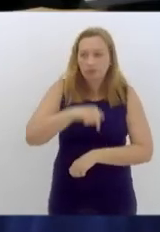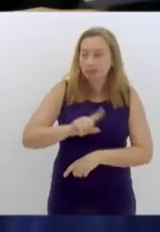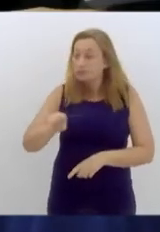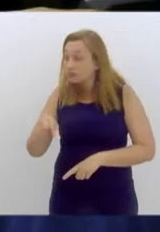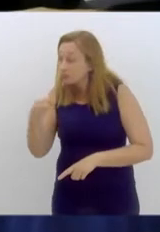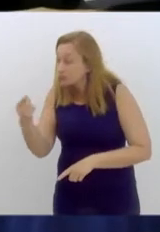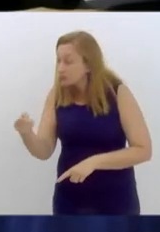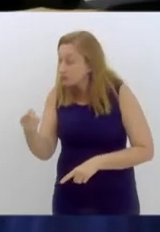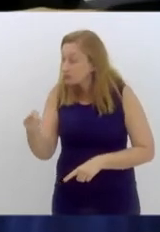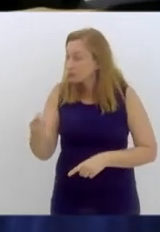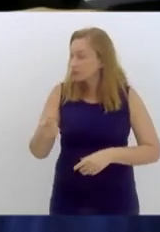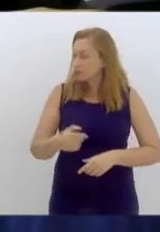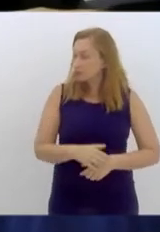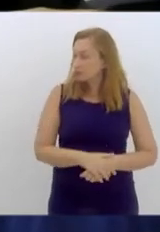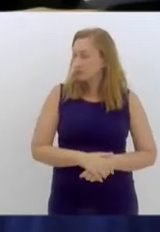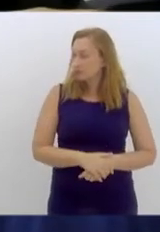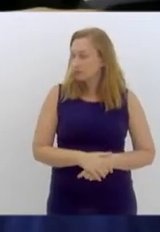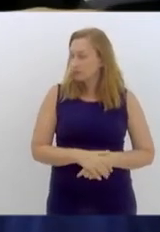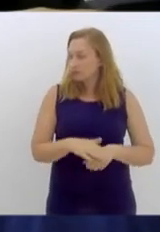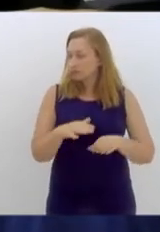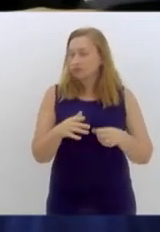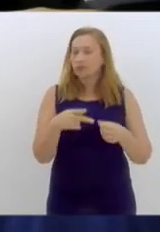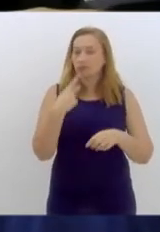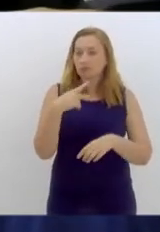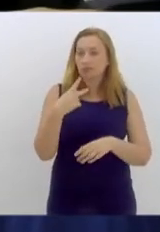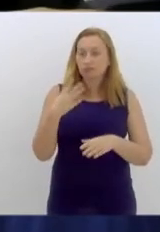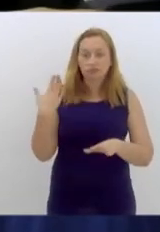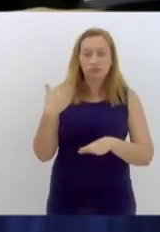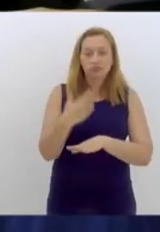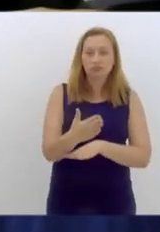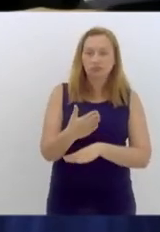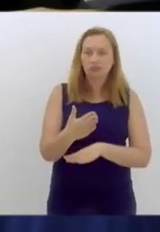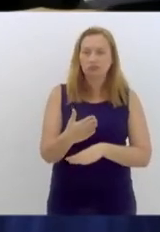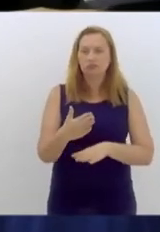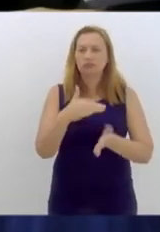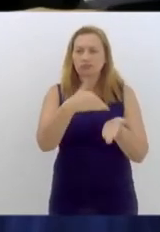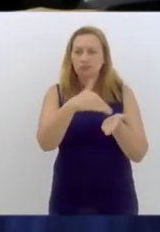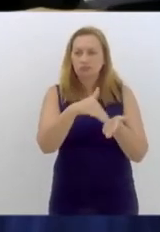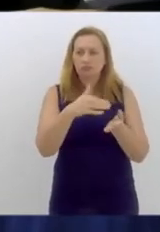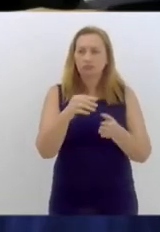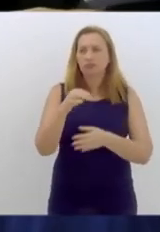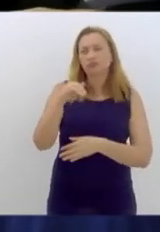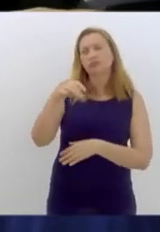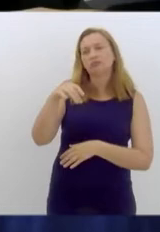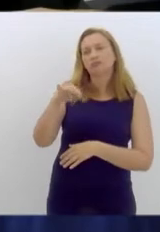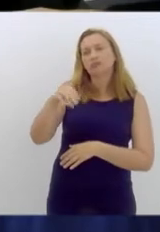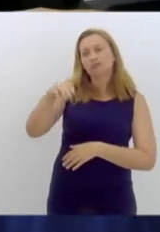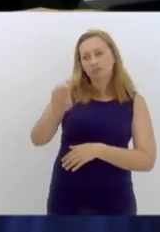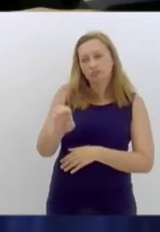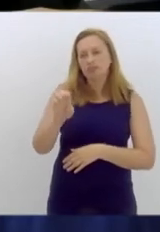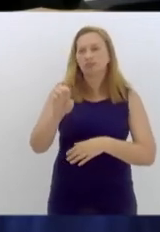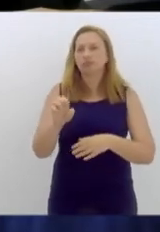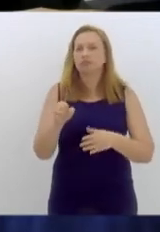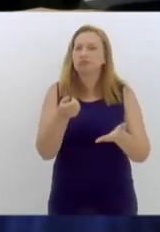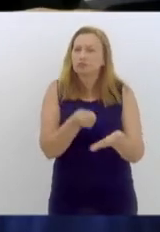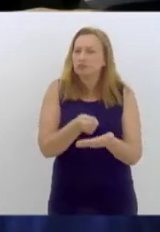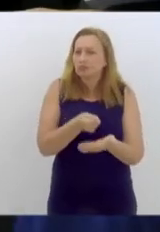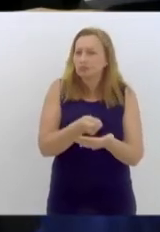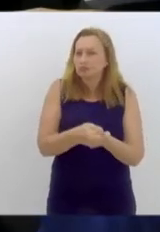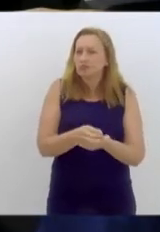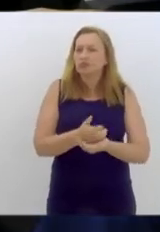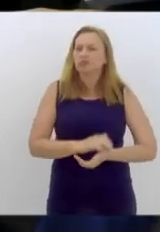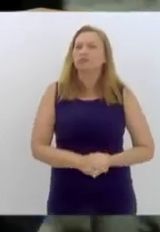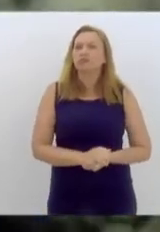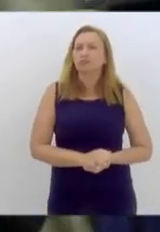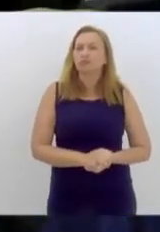outras maneiras, né, telefonar diretamente para o secretário Alexandre Valle, cobrando a mensagem, porque o prazo estava sendo,